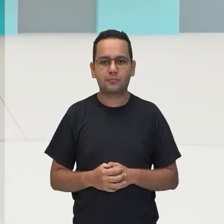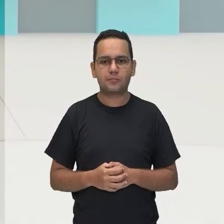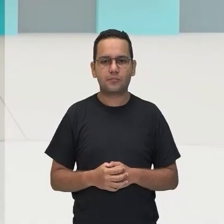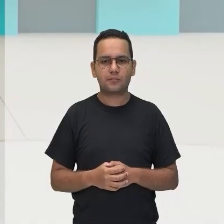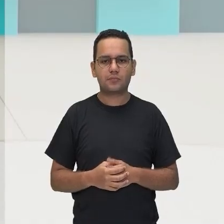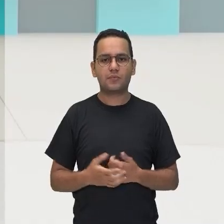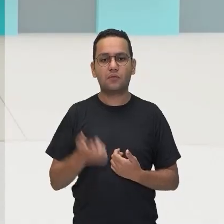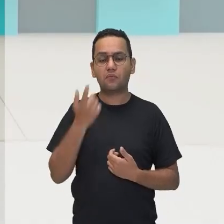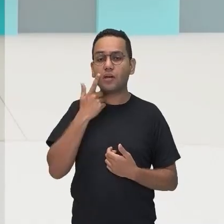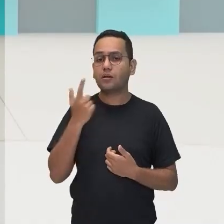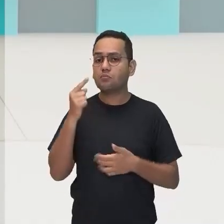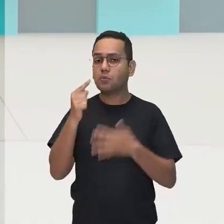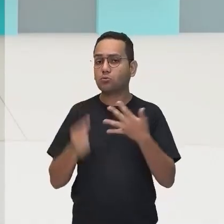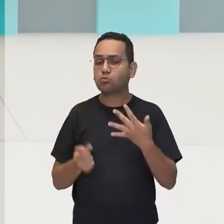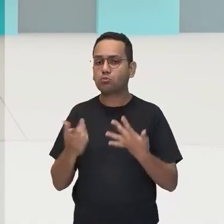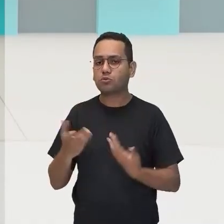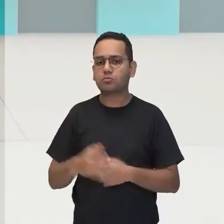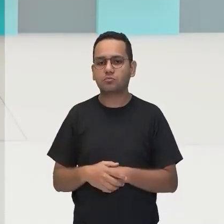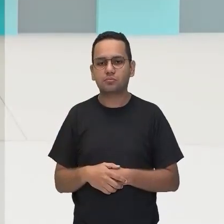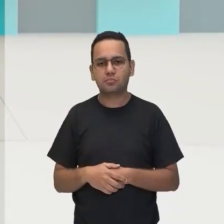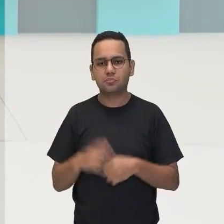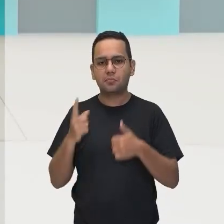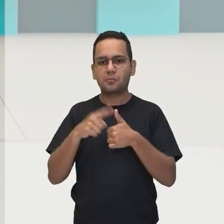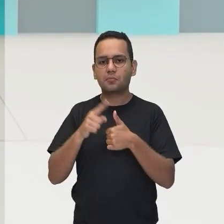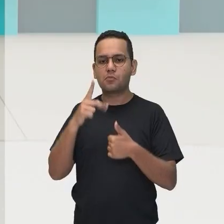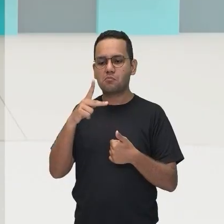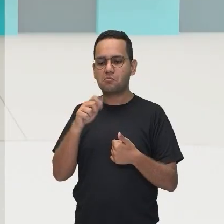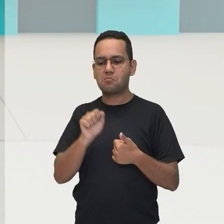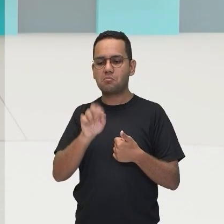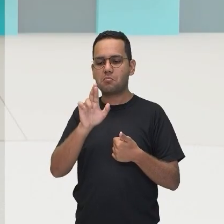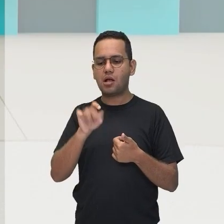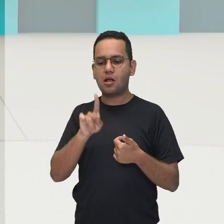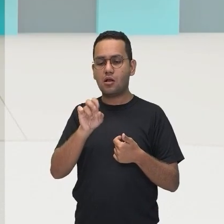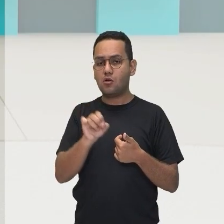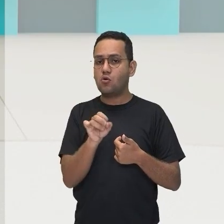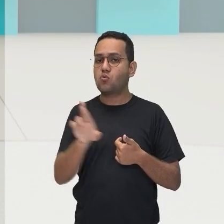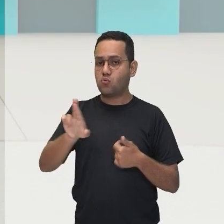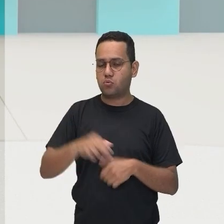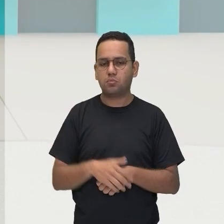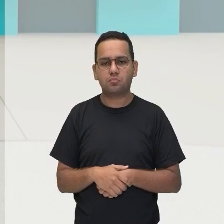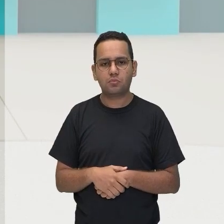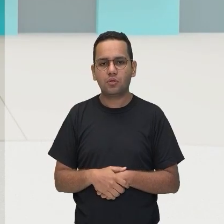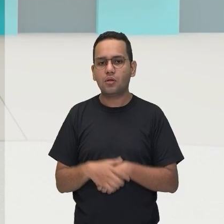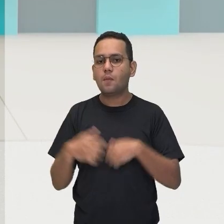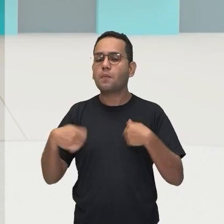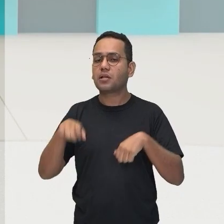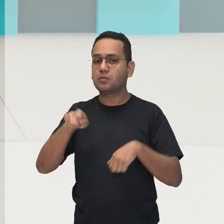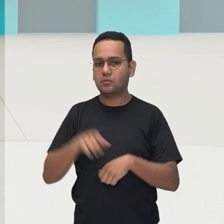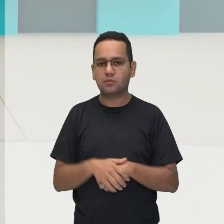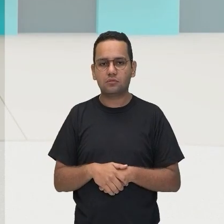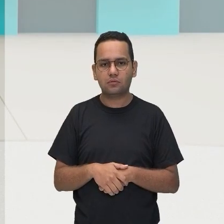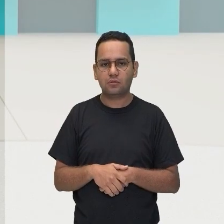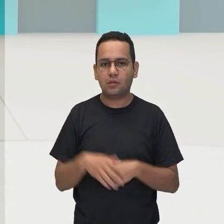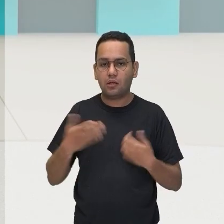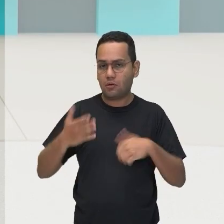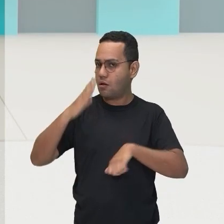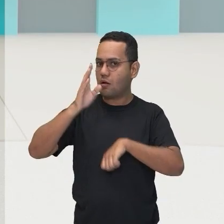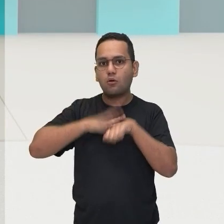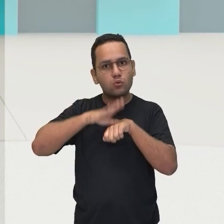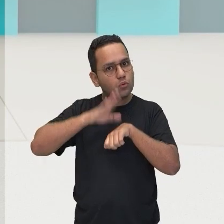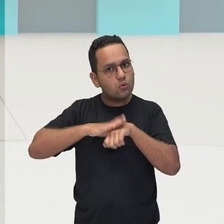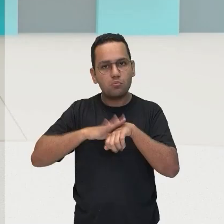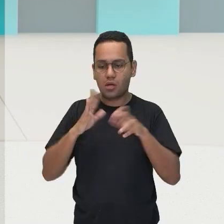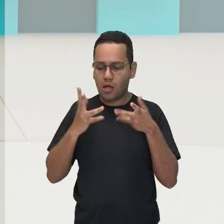são essas práticas? Começamos aqui com o parkour, onde você vai utilizar habilidades, somente habilidades do